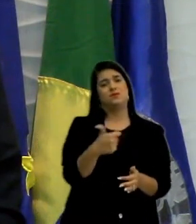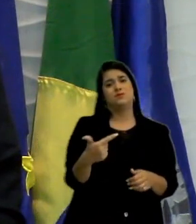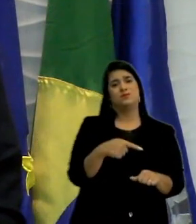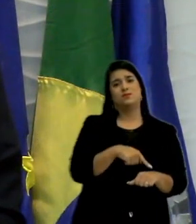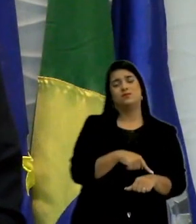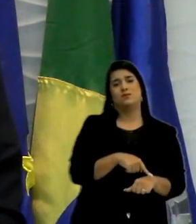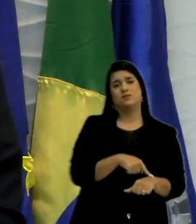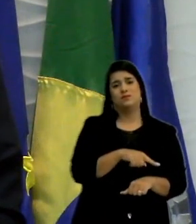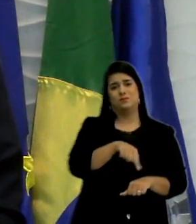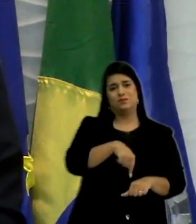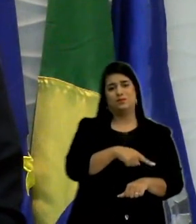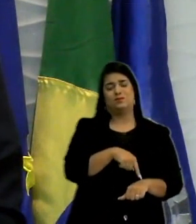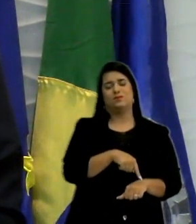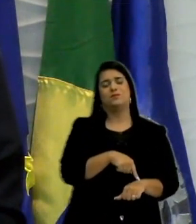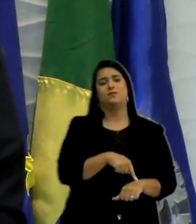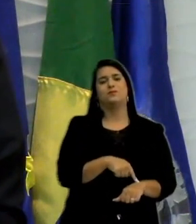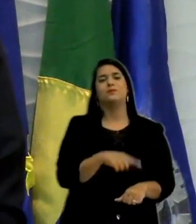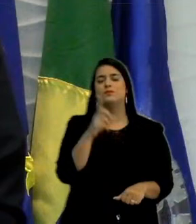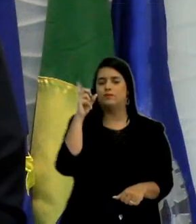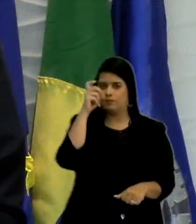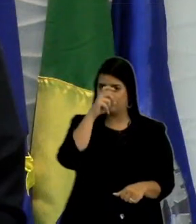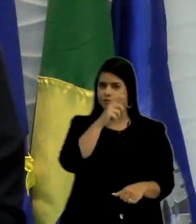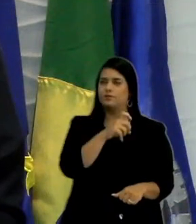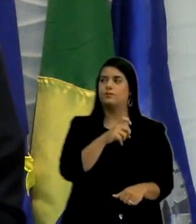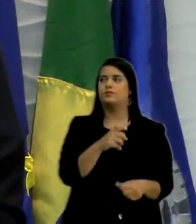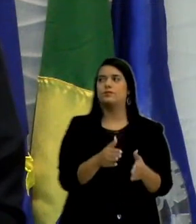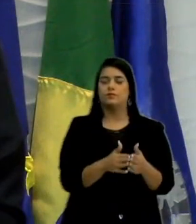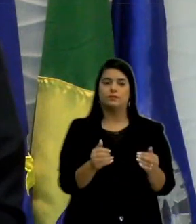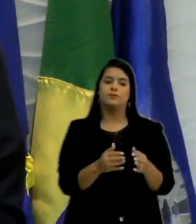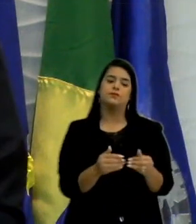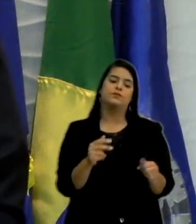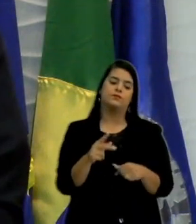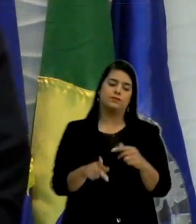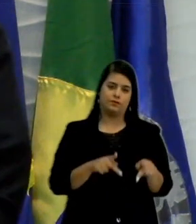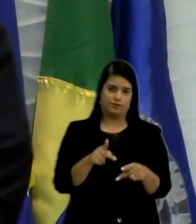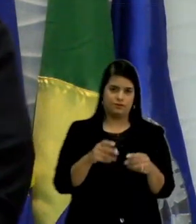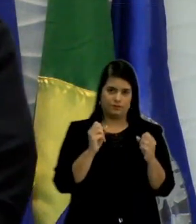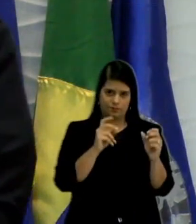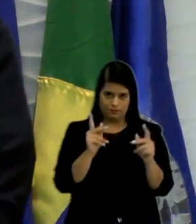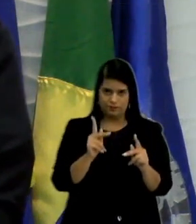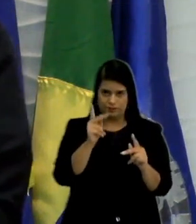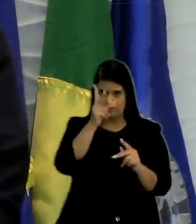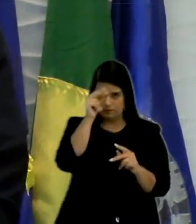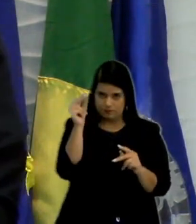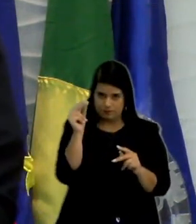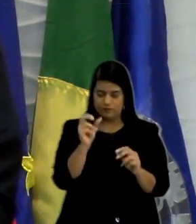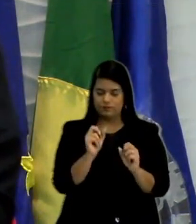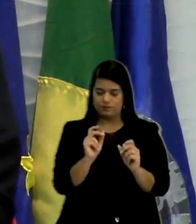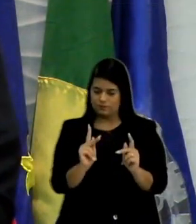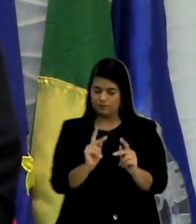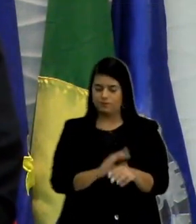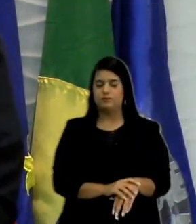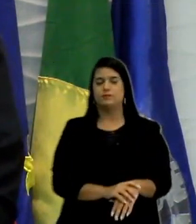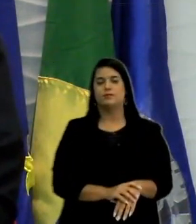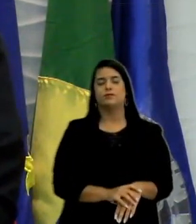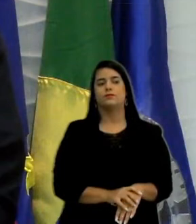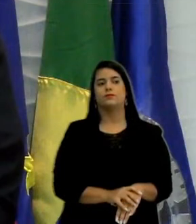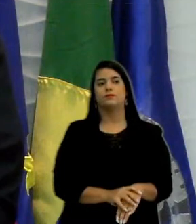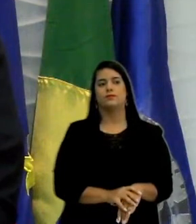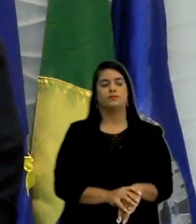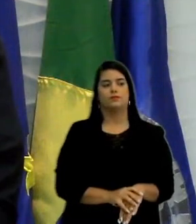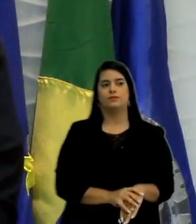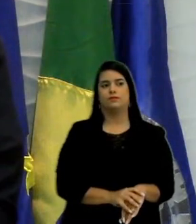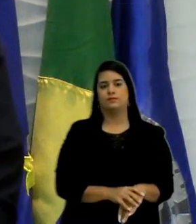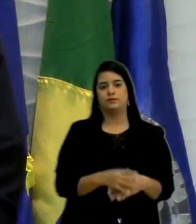mais difícil para essas pessoas. Isso é pedido da nossa população, viu, senhor prefeito? Quero